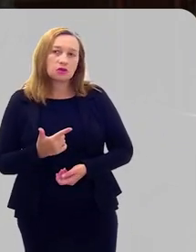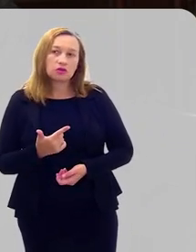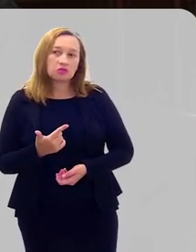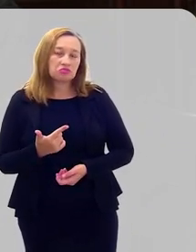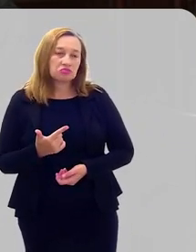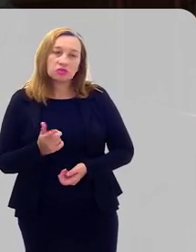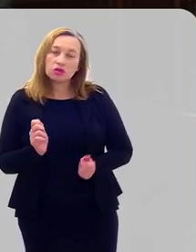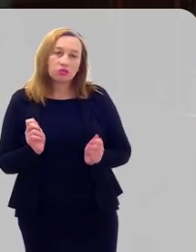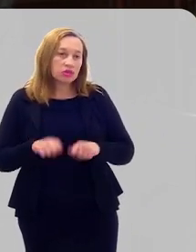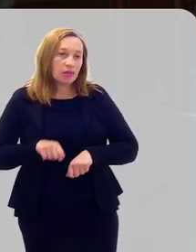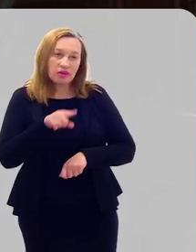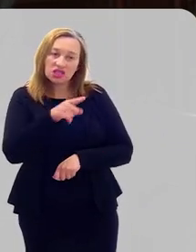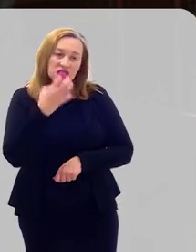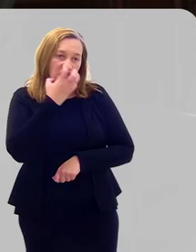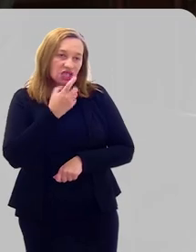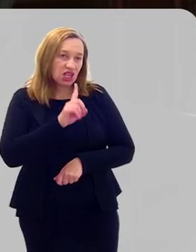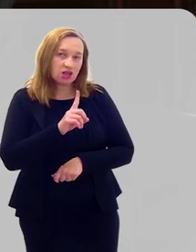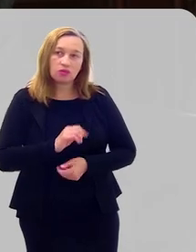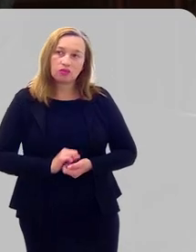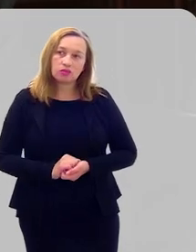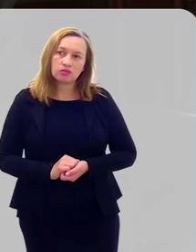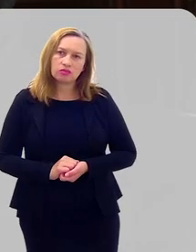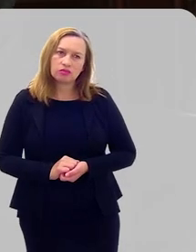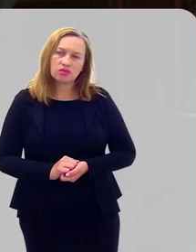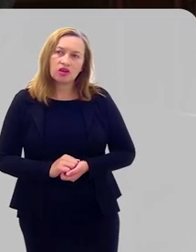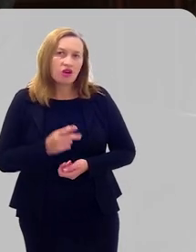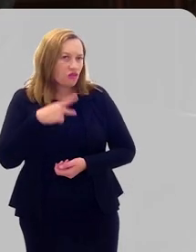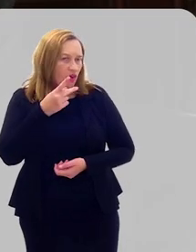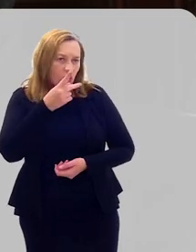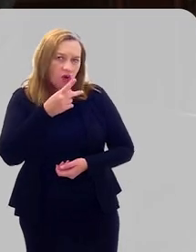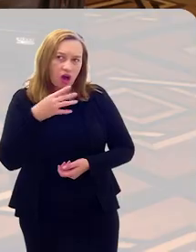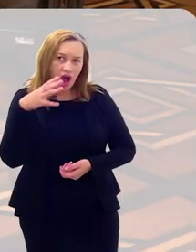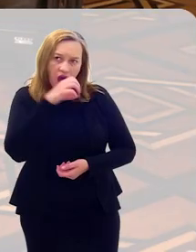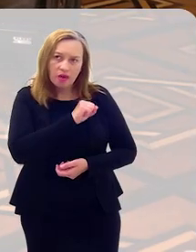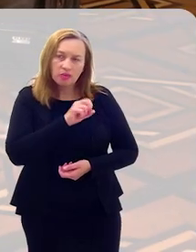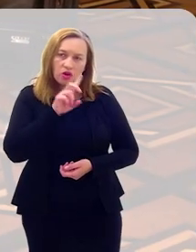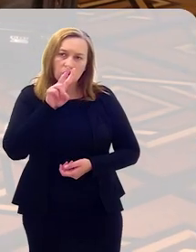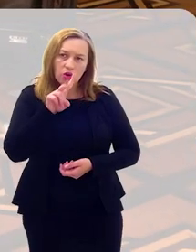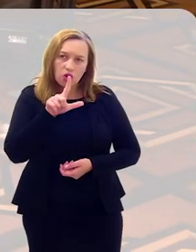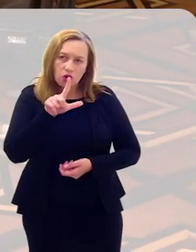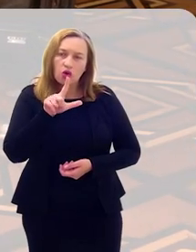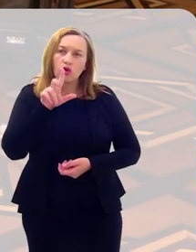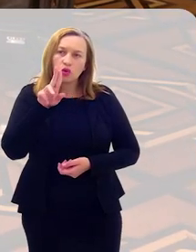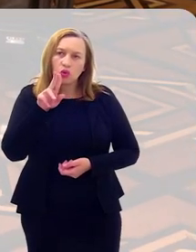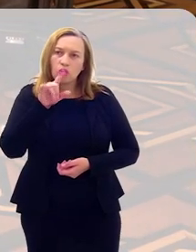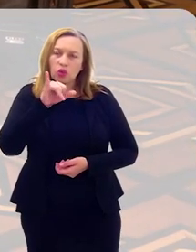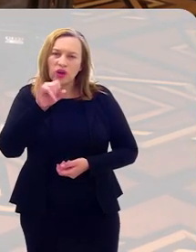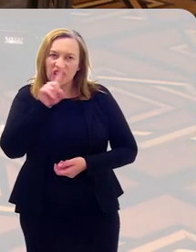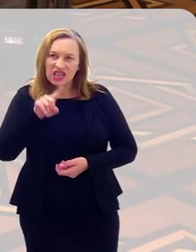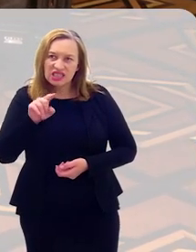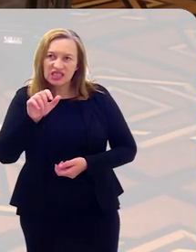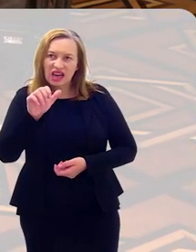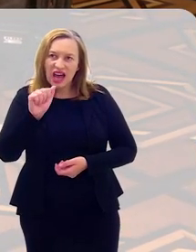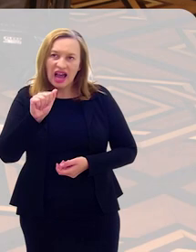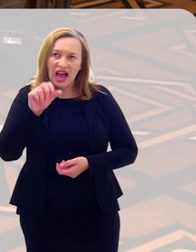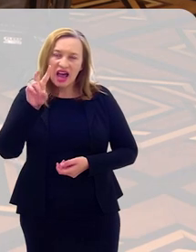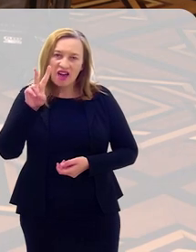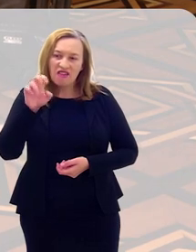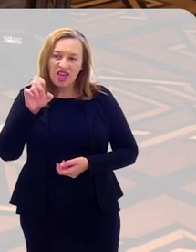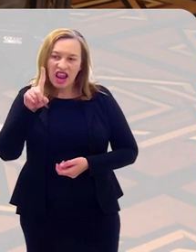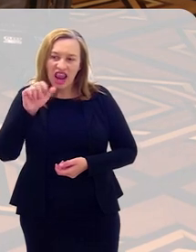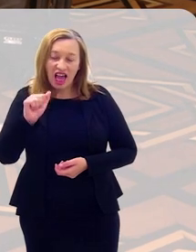não tem vaga para você, não. Ih, te tirou, tirou onda. Tirou onda de cara. Tirou onda. Era Luiz Avelar, tecladista bom para caramba.